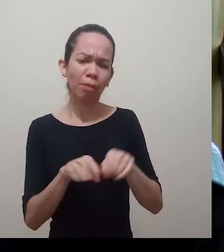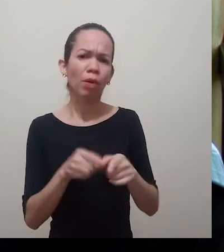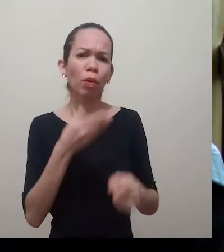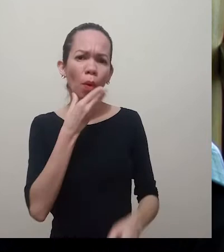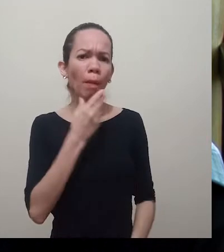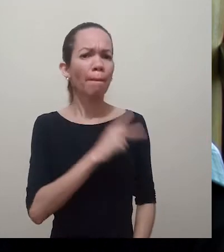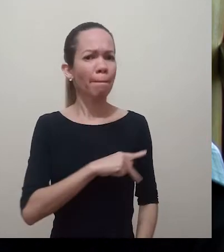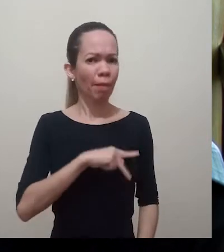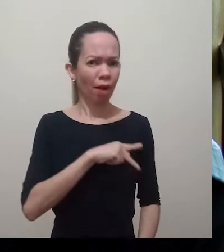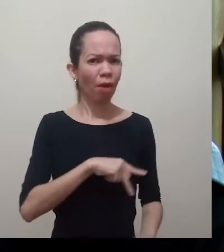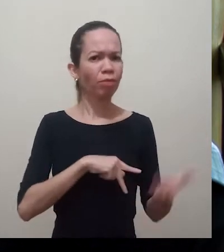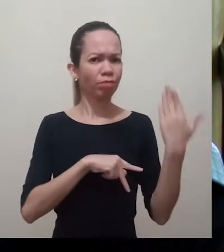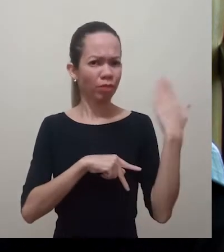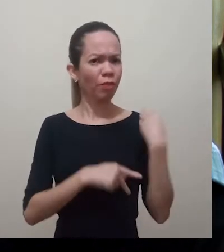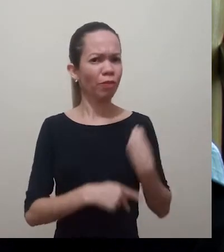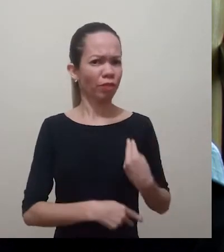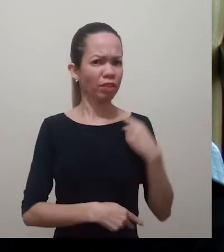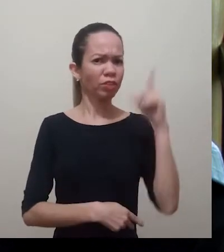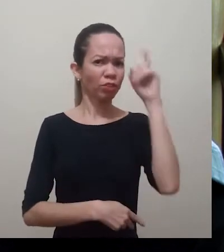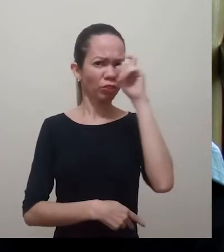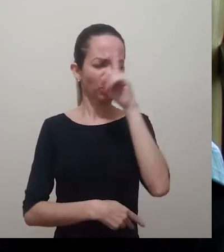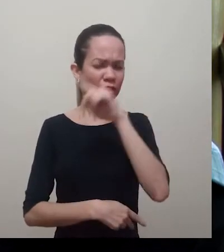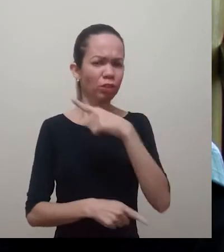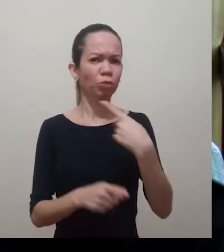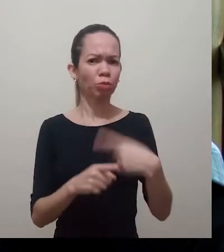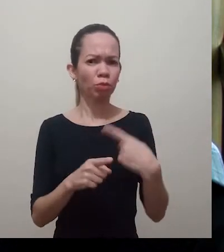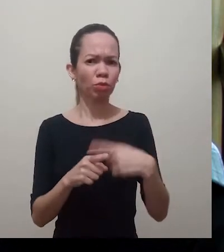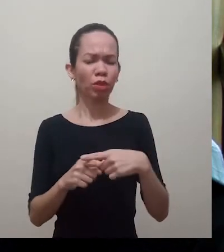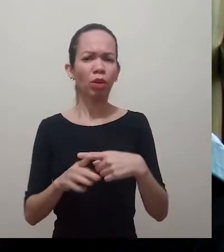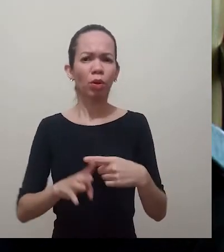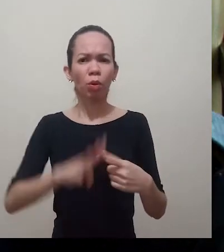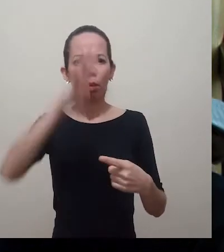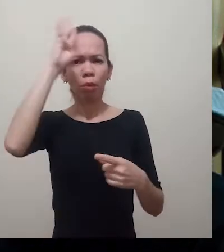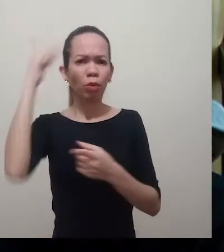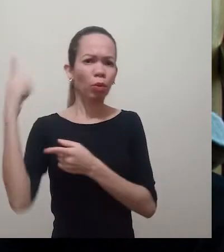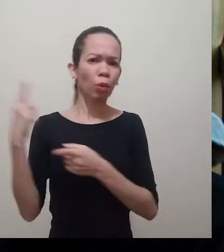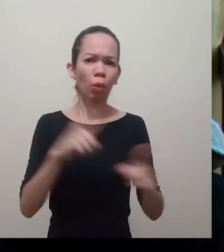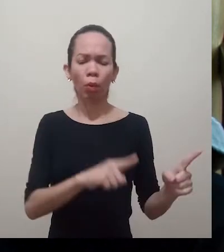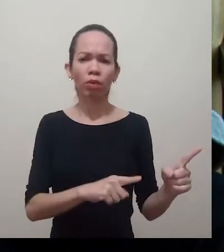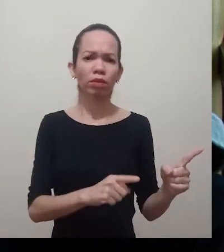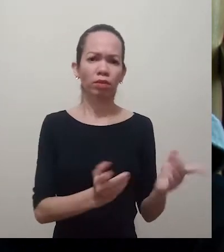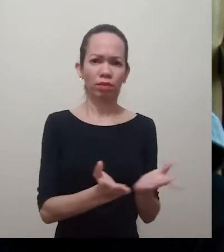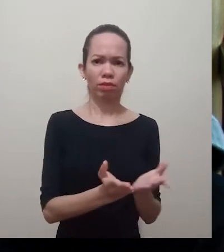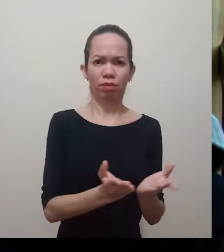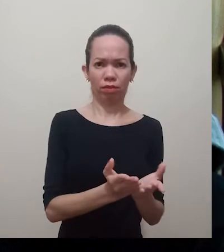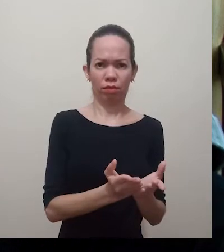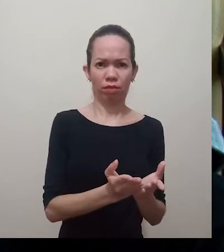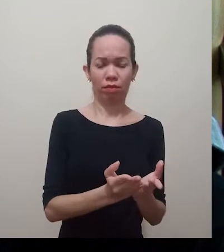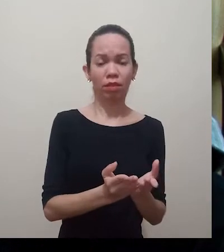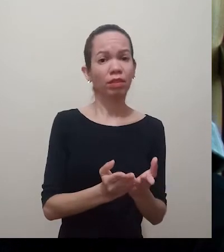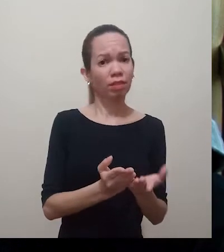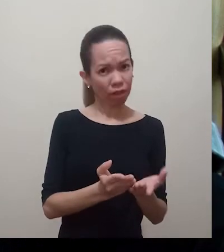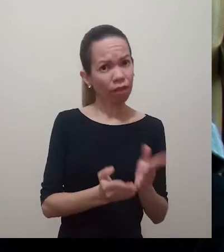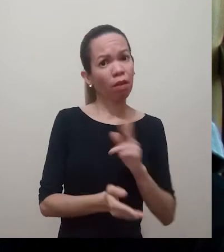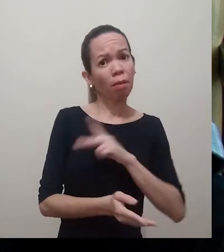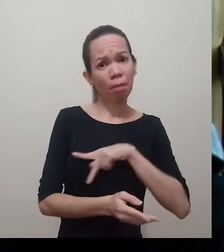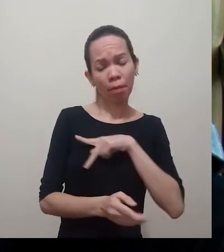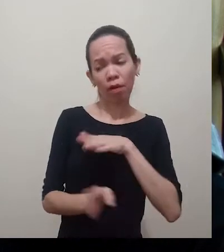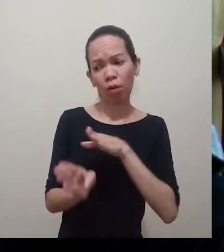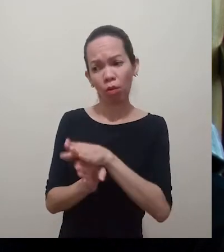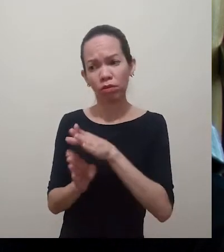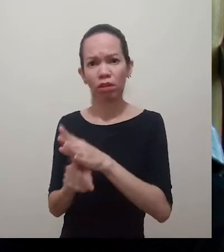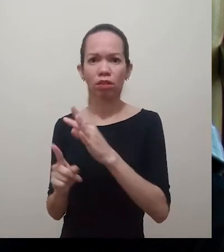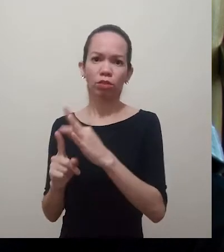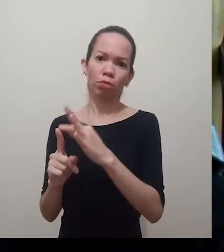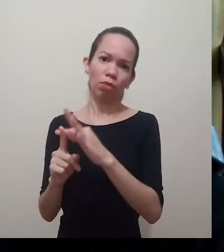vivia o tempo de perseguição aos cristãos e ele vai dar esse conselho para timóteo a palavra de deus é